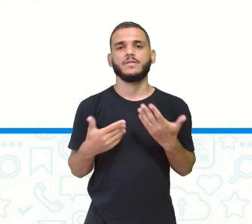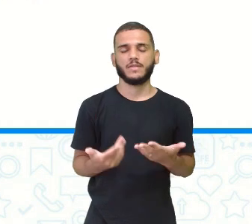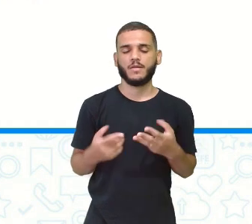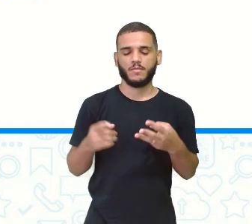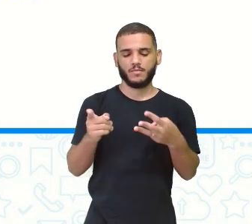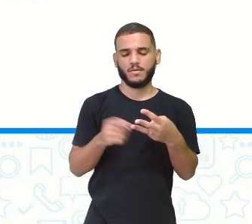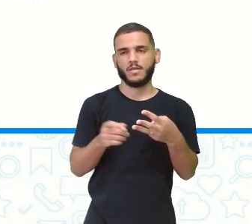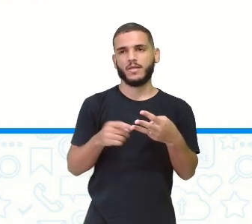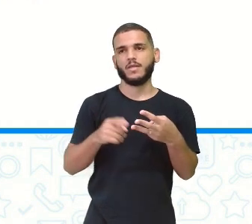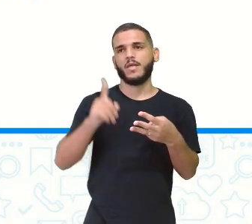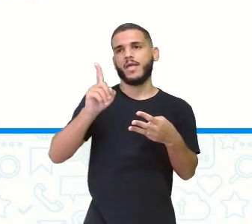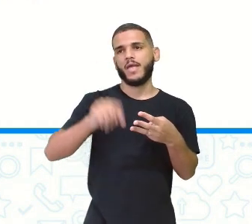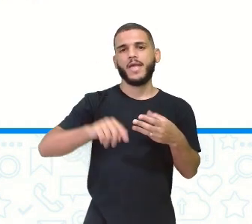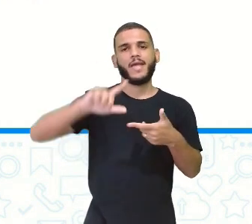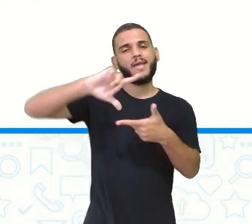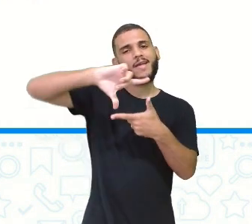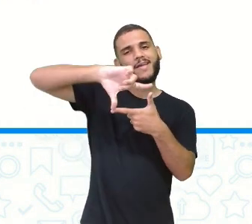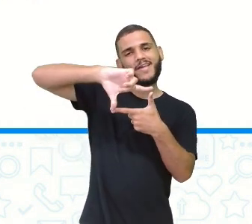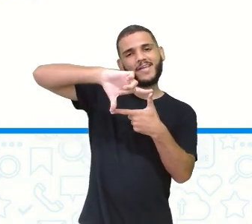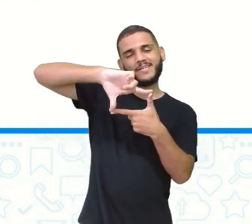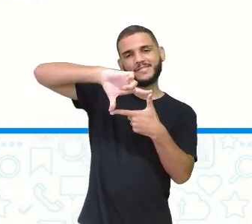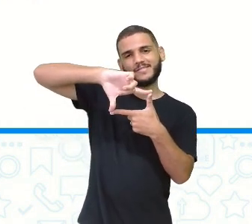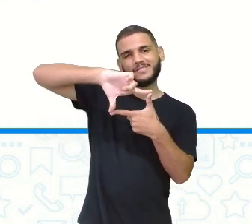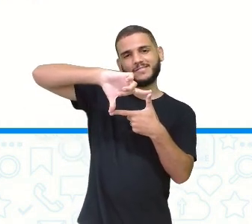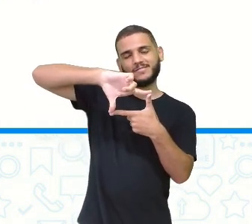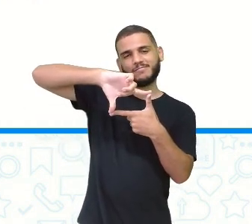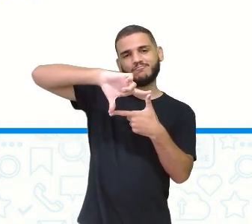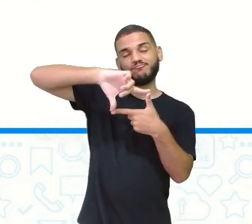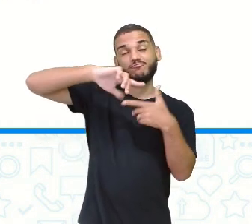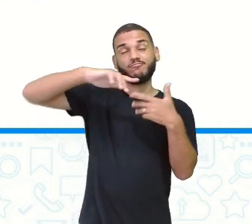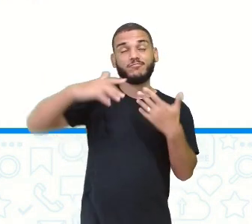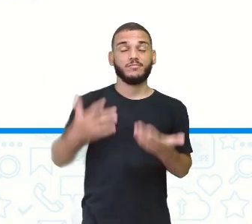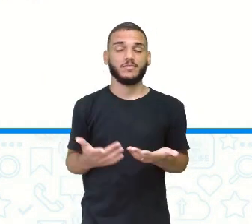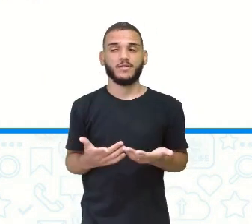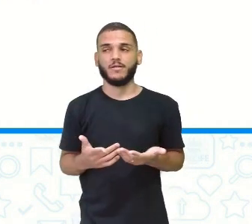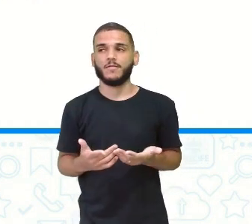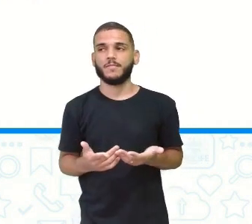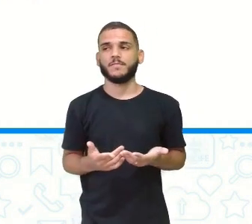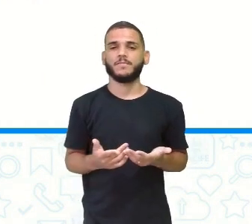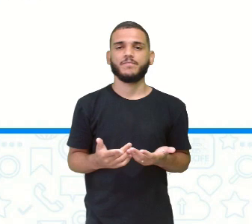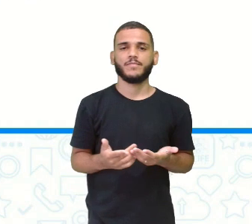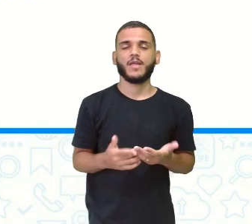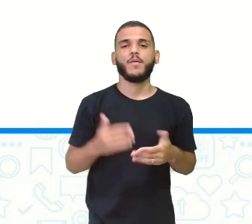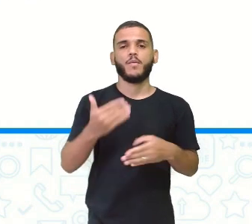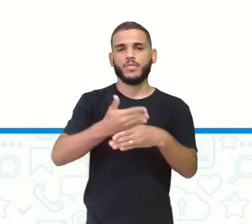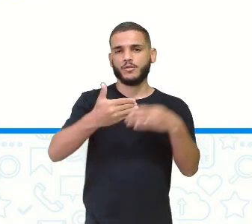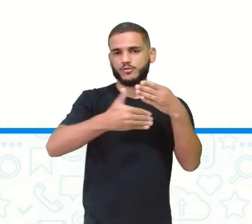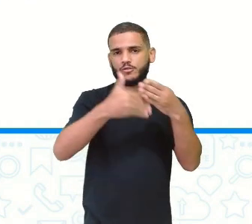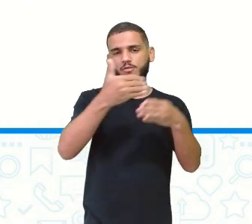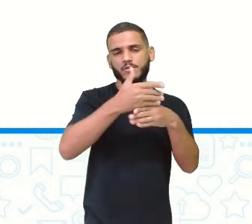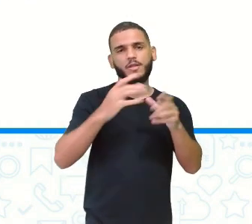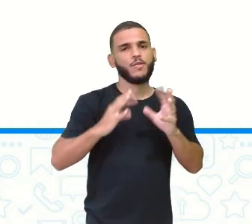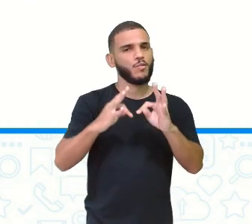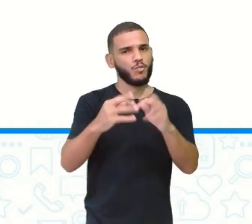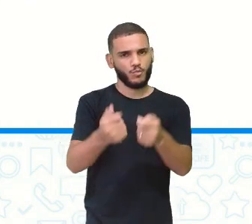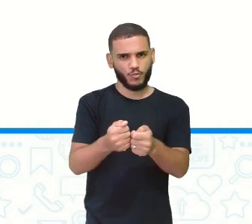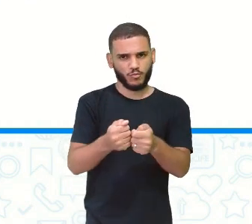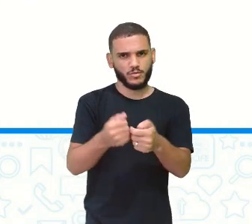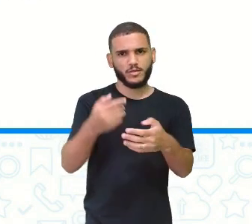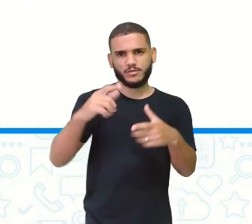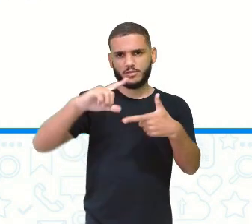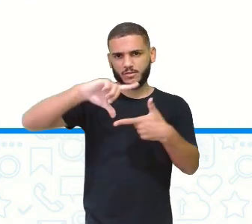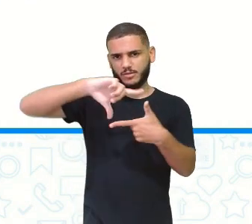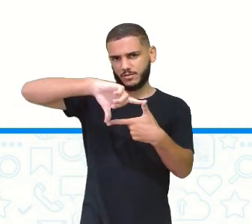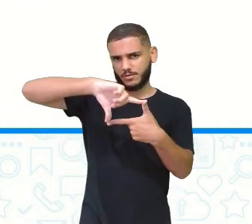são retangulares. E aí, esse tijolo aí tem todas as faces retangulares? Sim ou